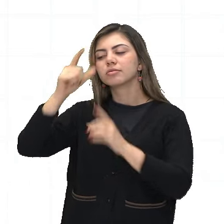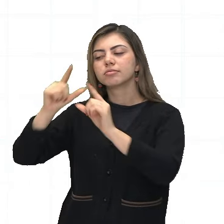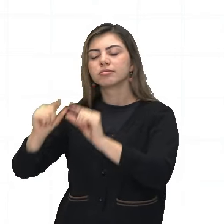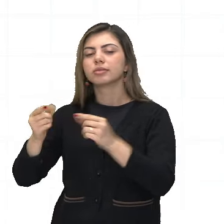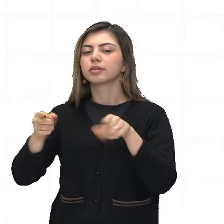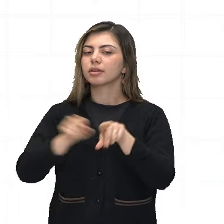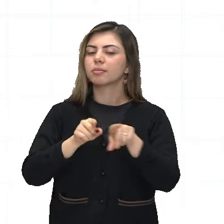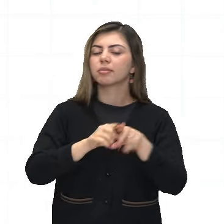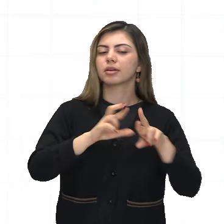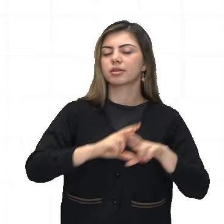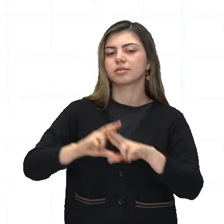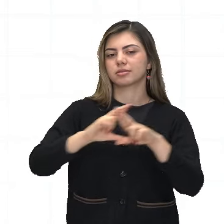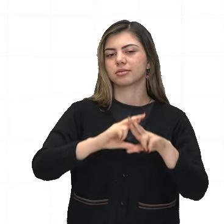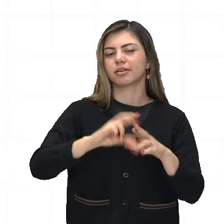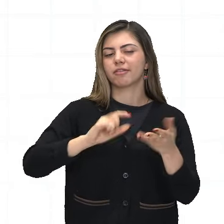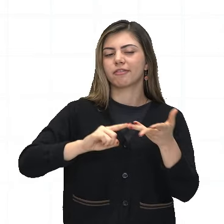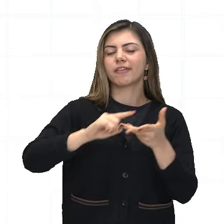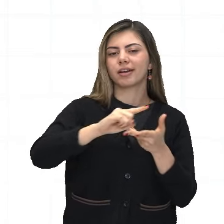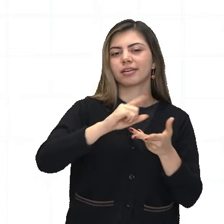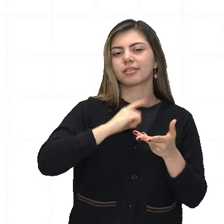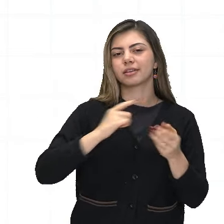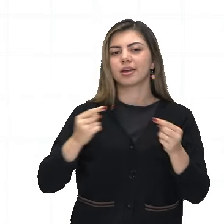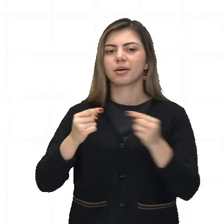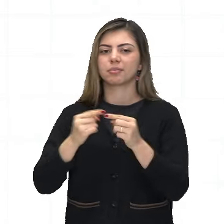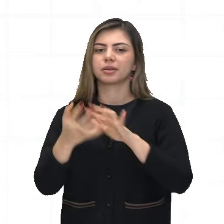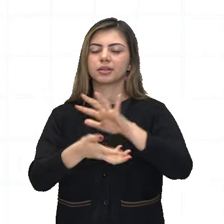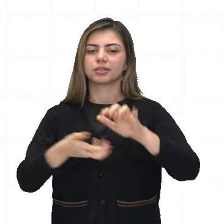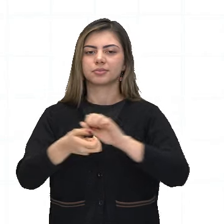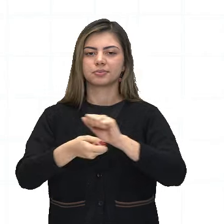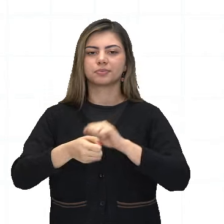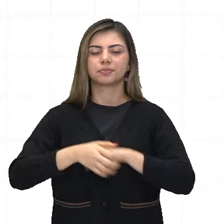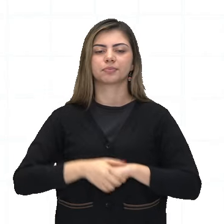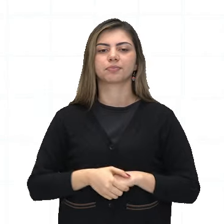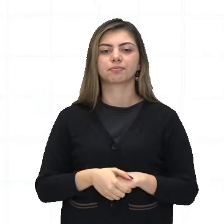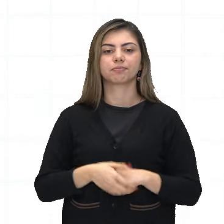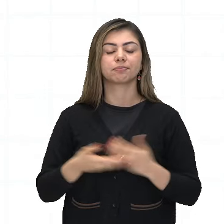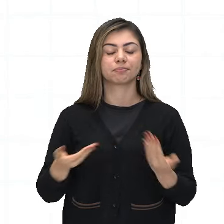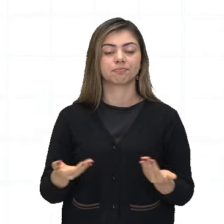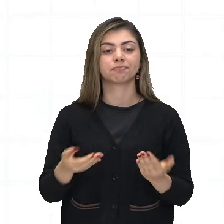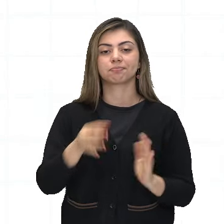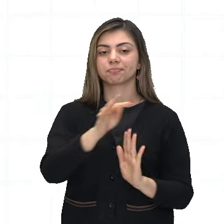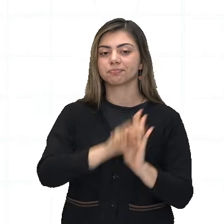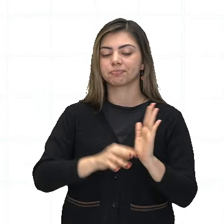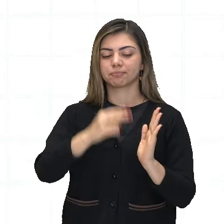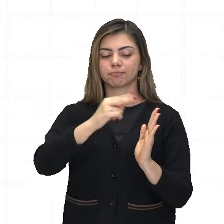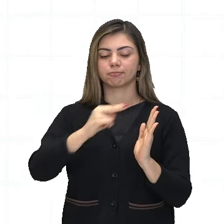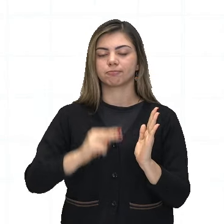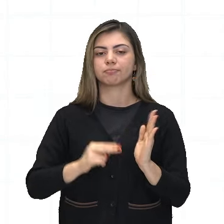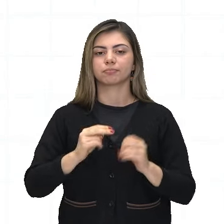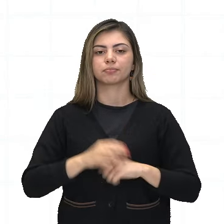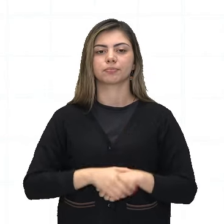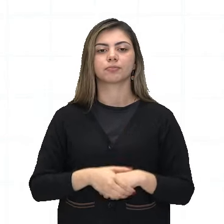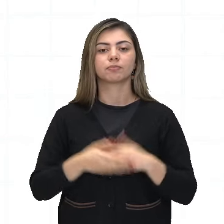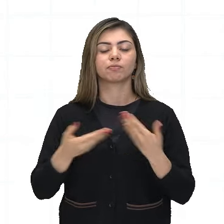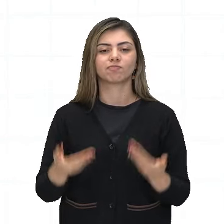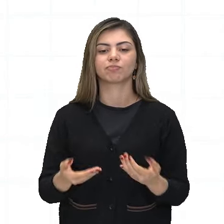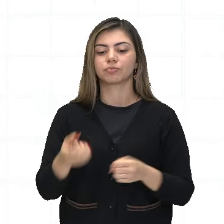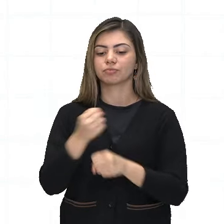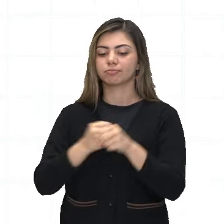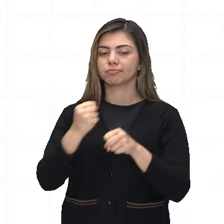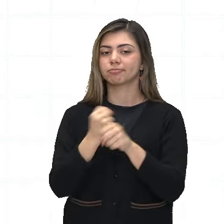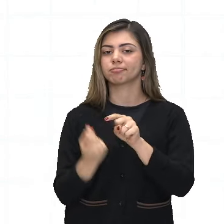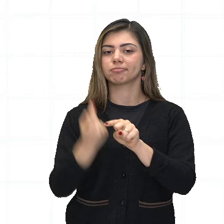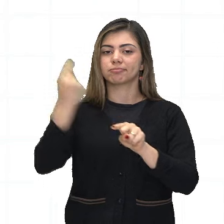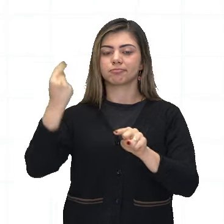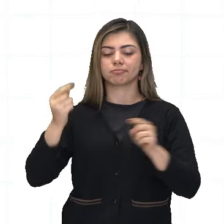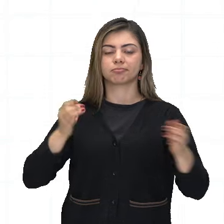outros aspectos que carregam Eh aí na sustentabilidade o texto vai começar da seguinte forma nos últimos anos